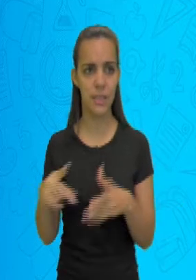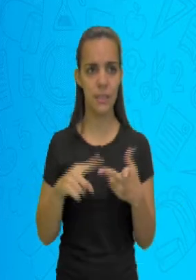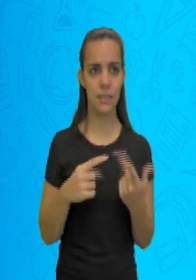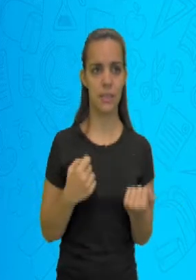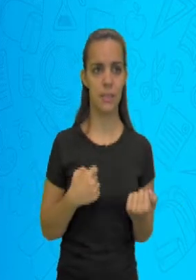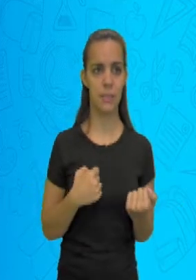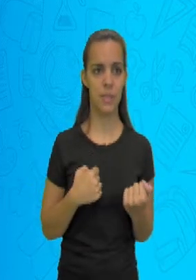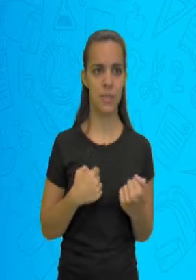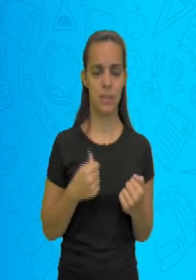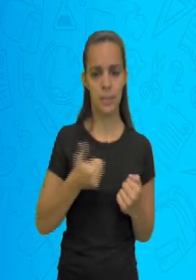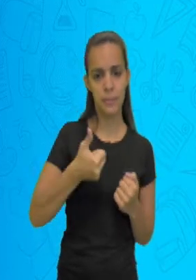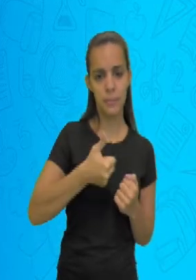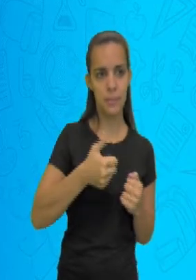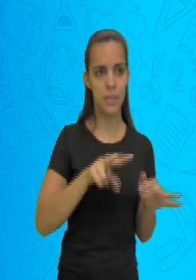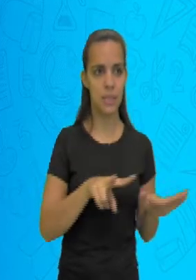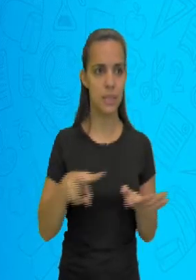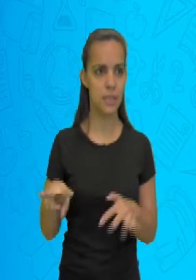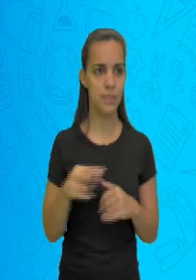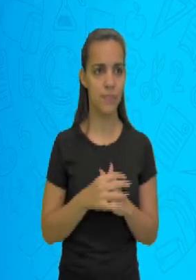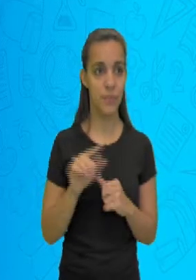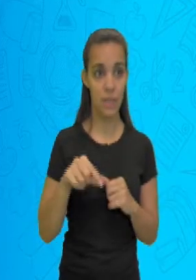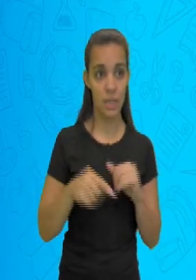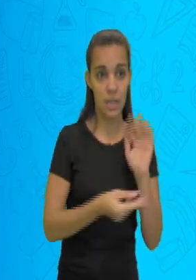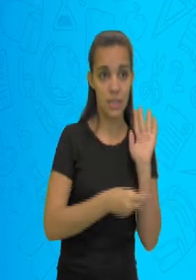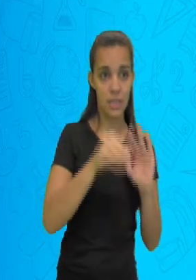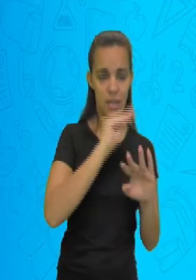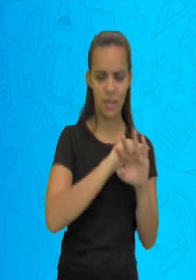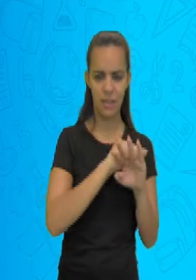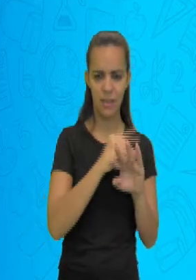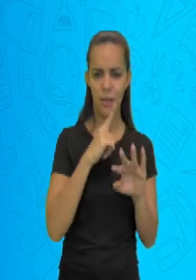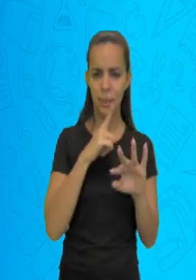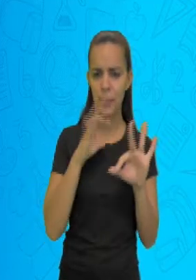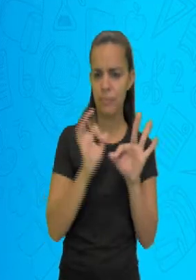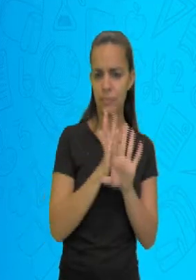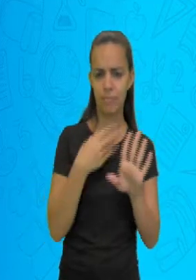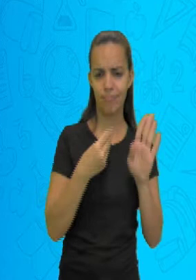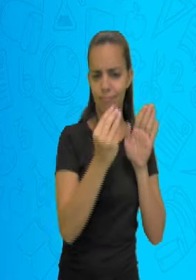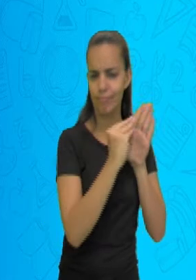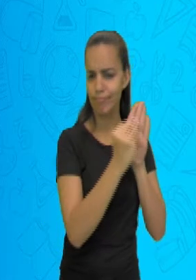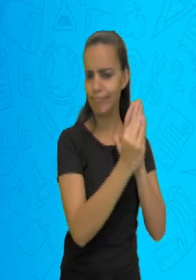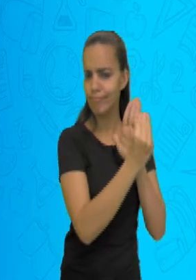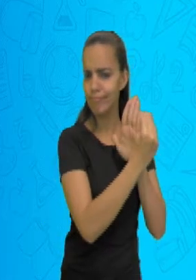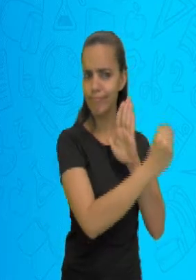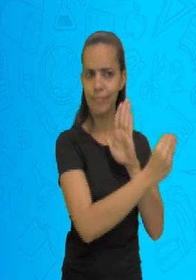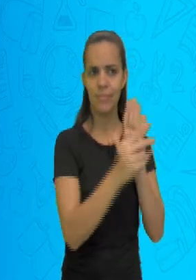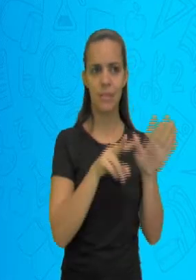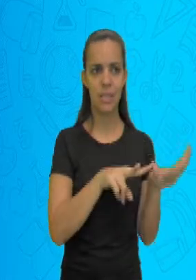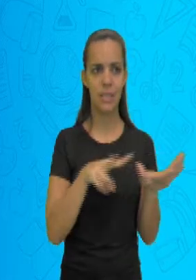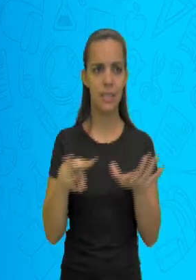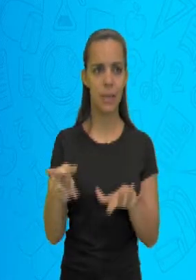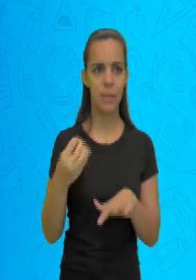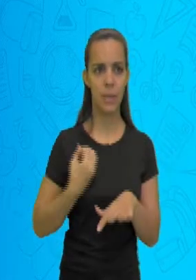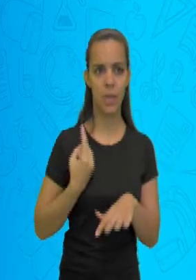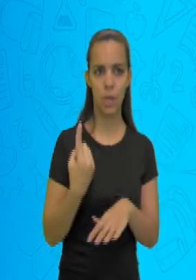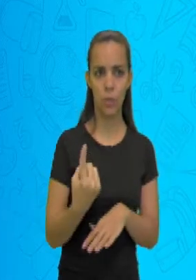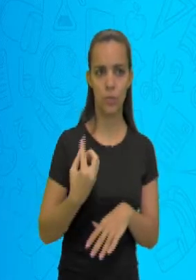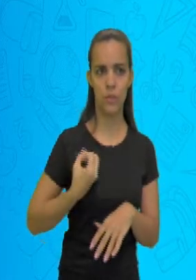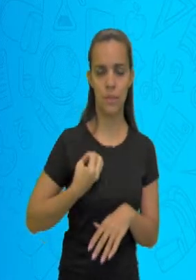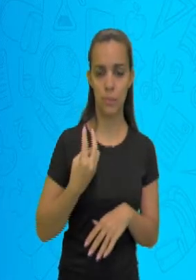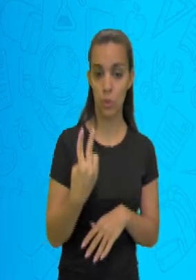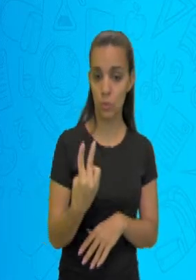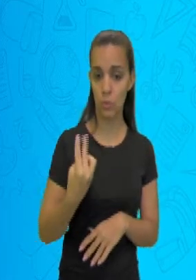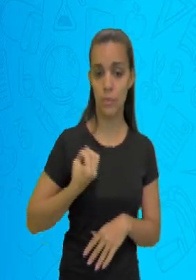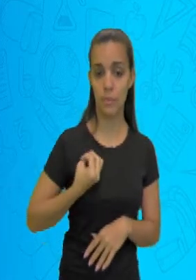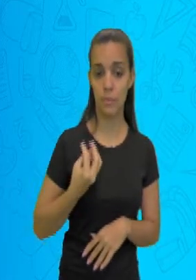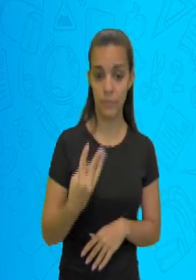a primeira semana. Esse calendário vem marcando, ó, semana 1, semana 2, semana